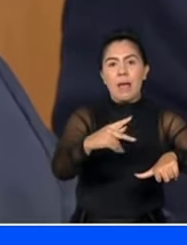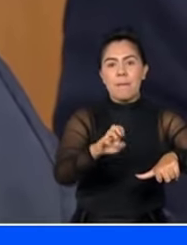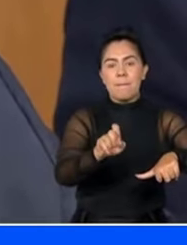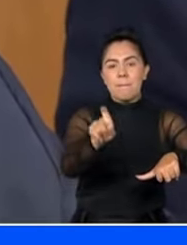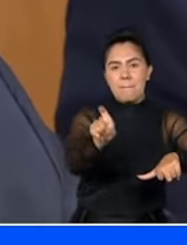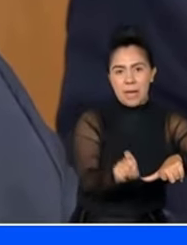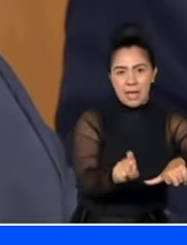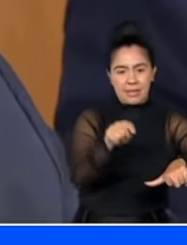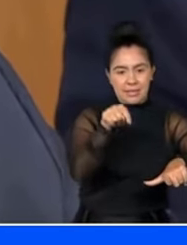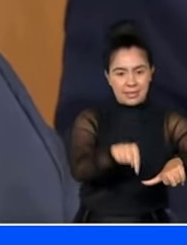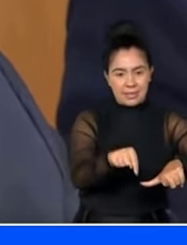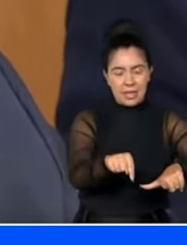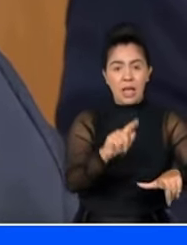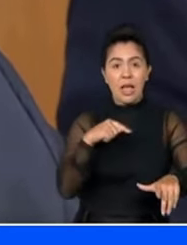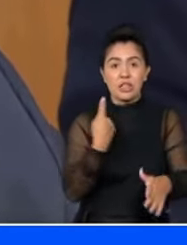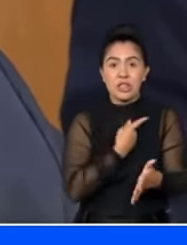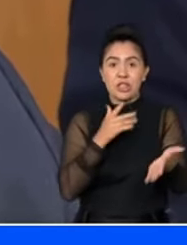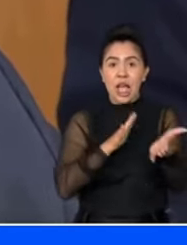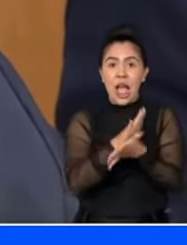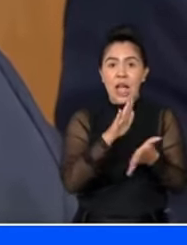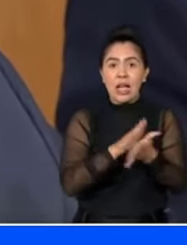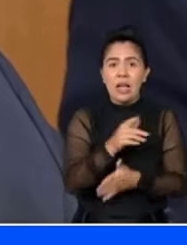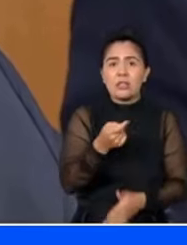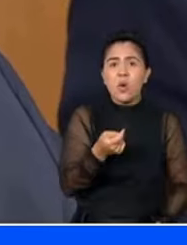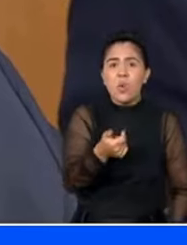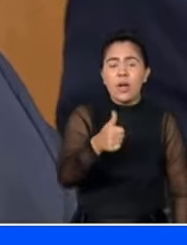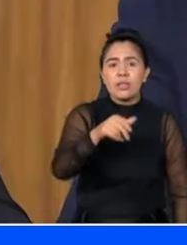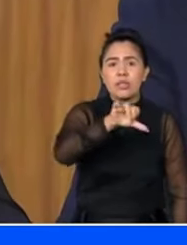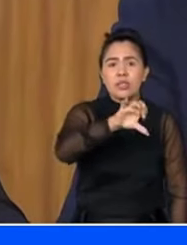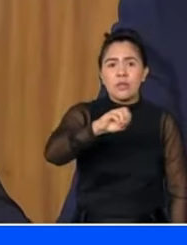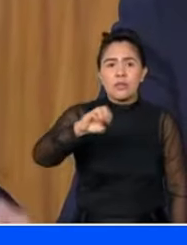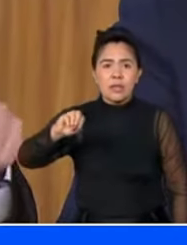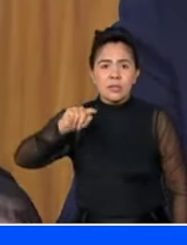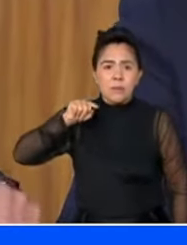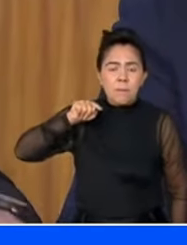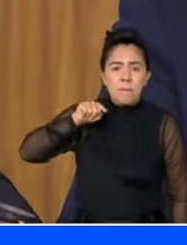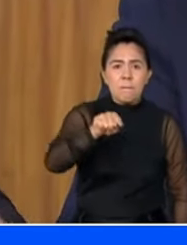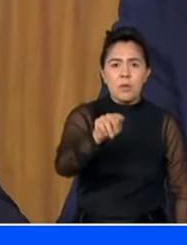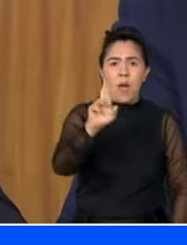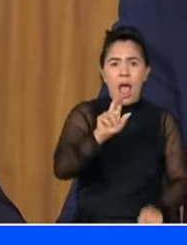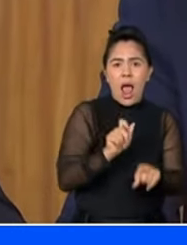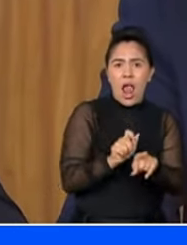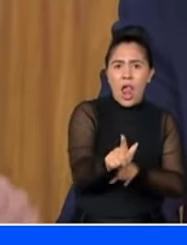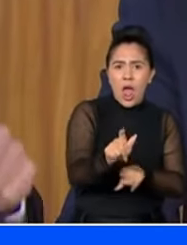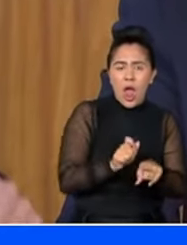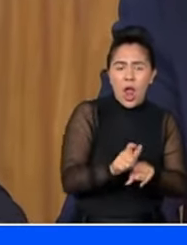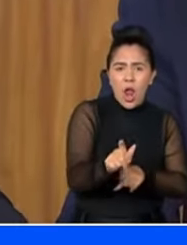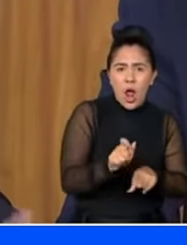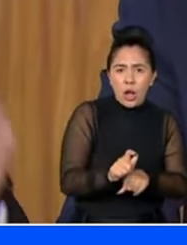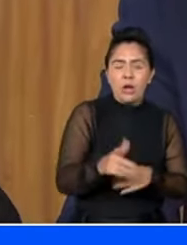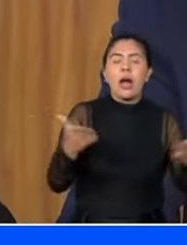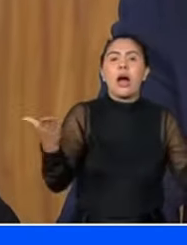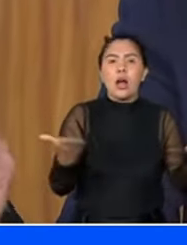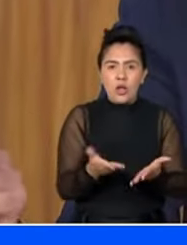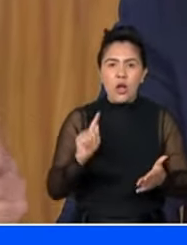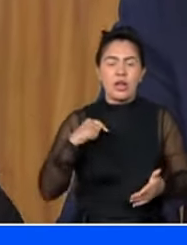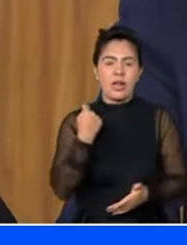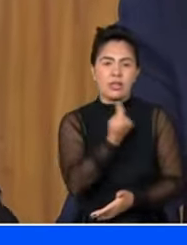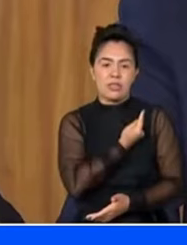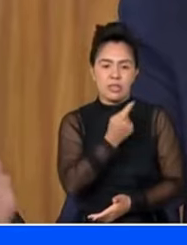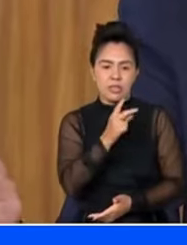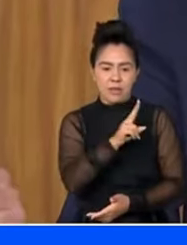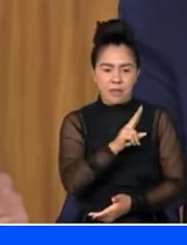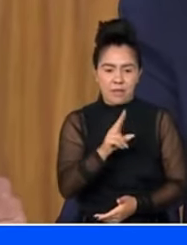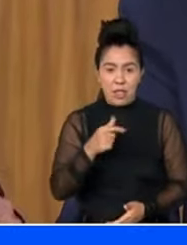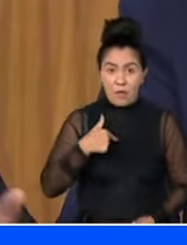quase R$900 mil por mês de aluguel. Nunca foi feita a sede da Apex. Em 2 anos do seu mandato, nós vamos entregar um dos melhores, eu vou ousar